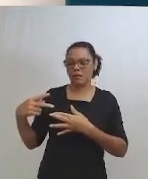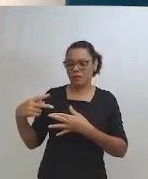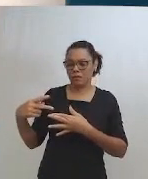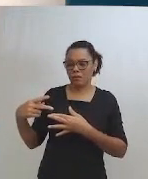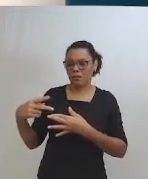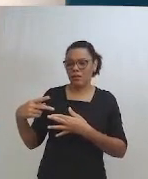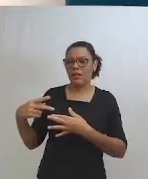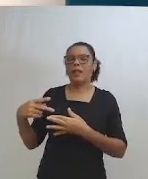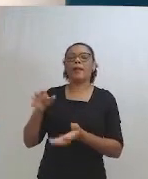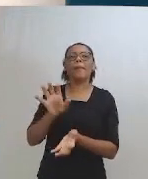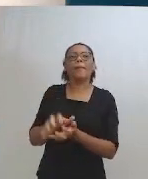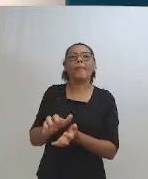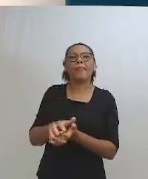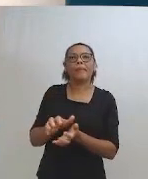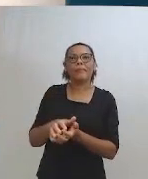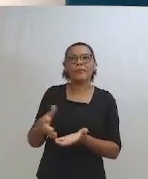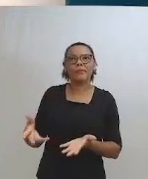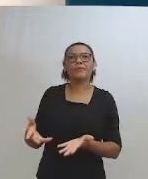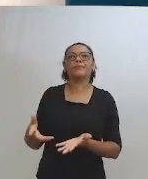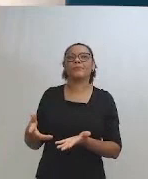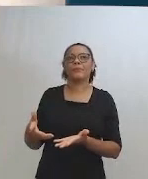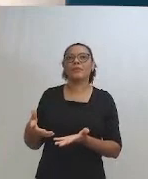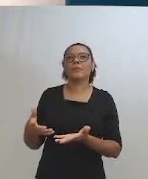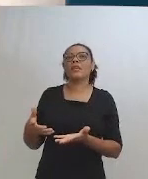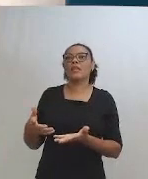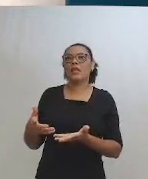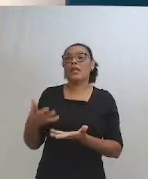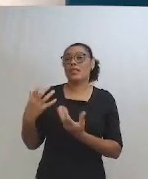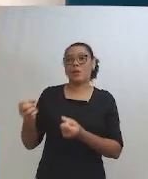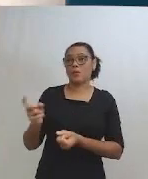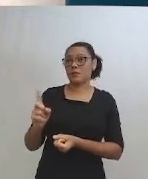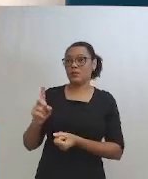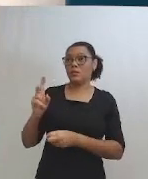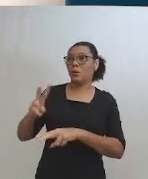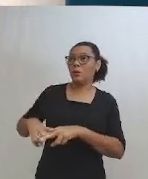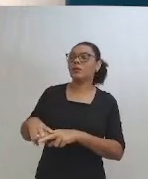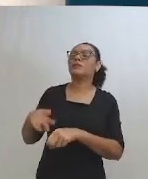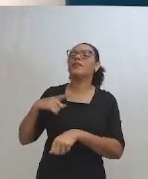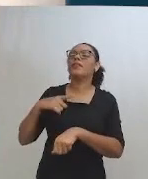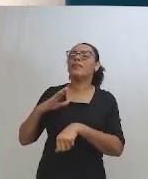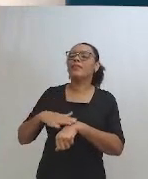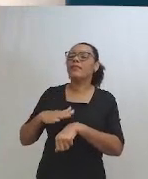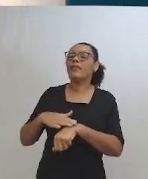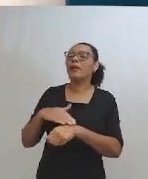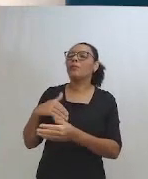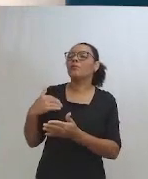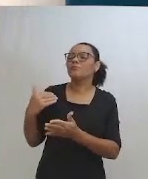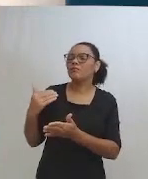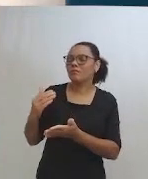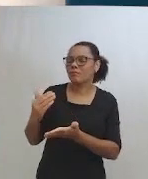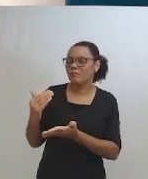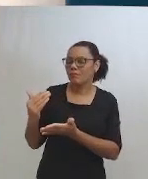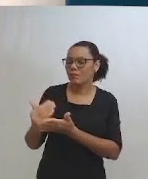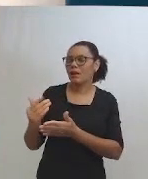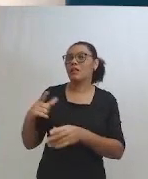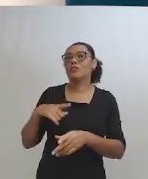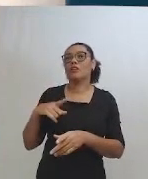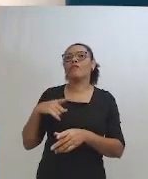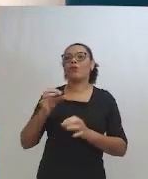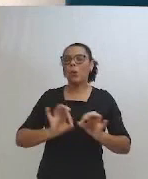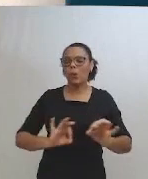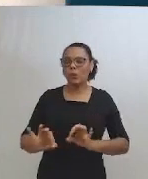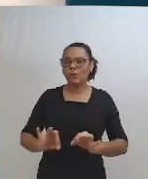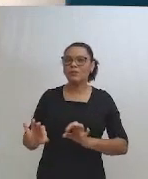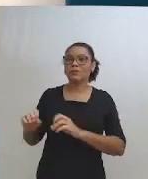pedido de relaxamento de prisão por excesso de prazo ou fixação de medidas cautelares, formulado pela defesa, assentando que eu faço